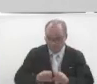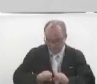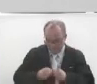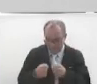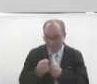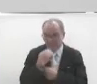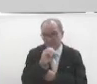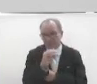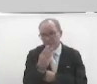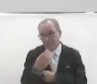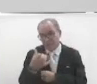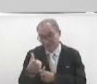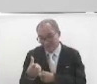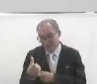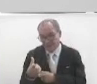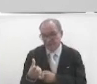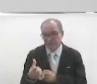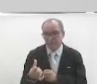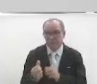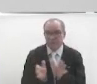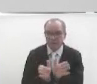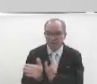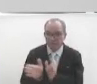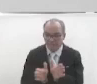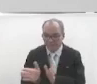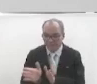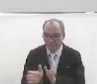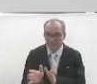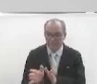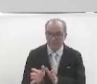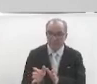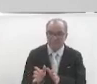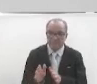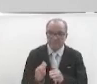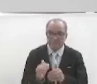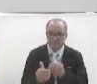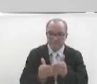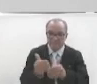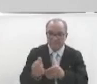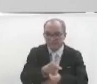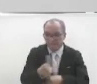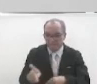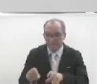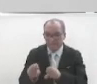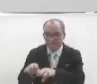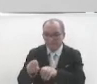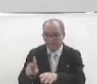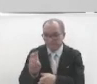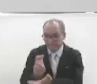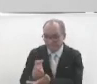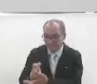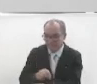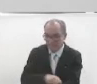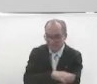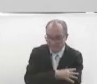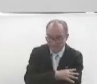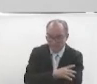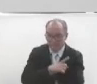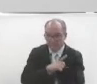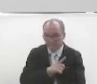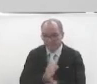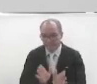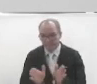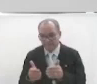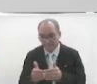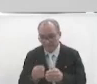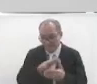036 que fala né sobre o plano de cargos carreiras e vencimentos profissionais da Educação Infantil Fundamental integrantes do